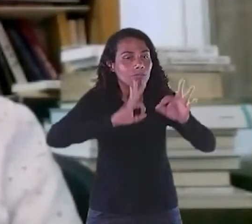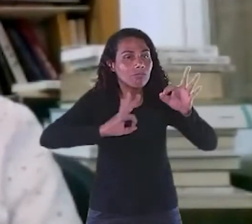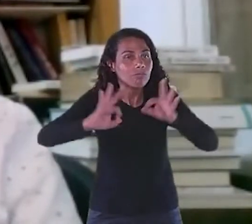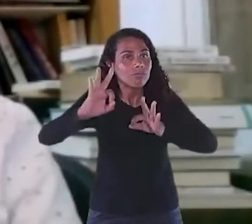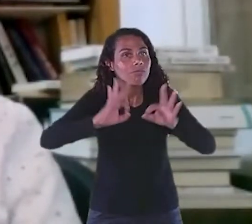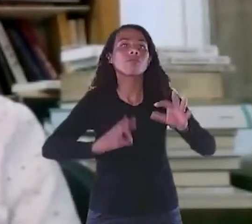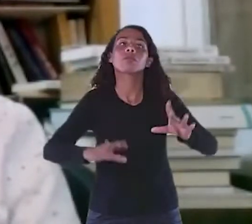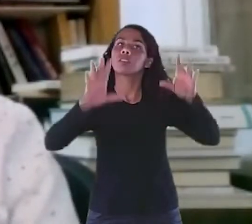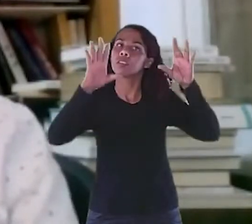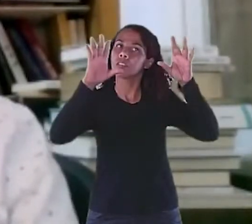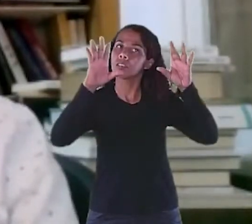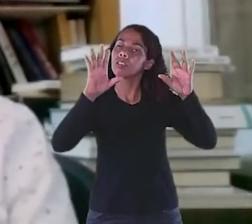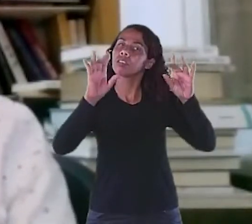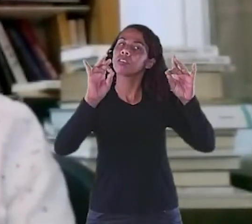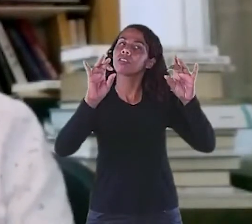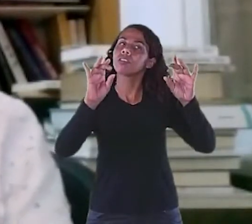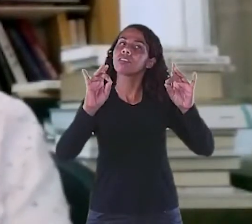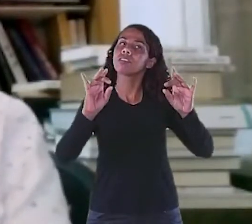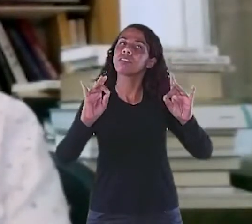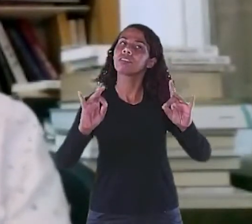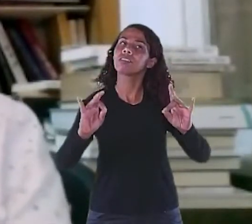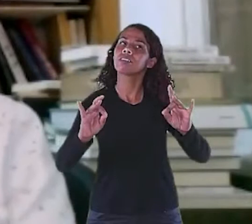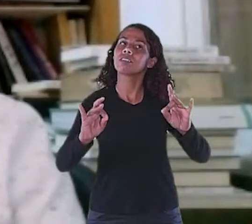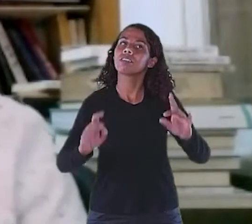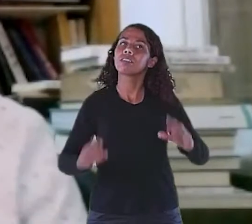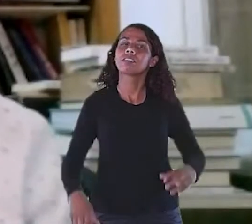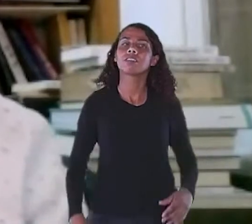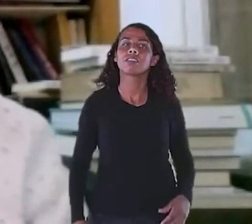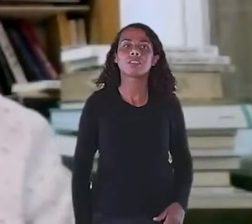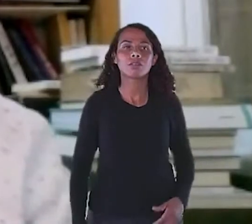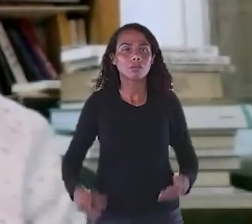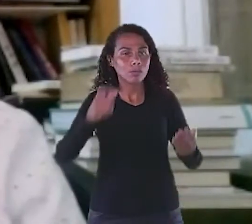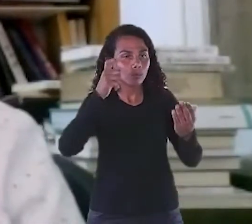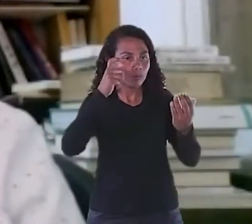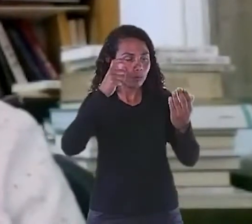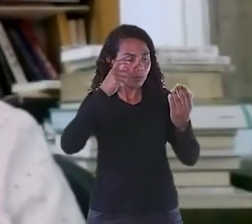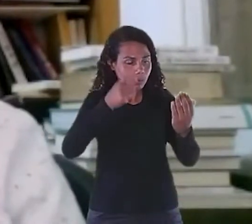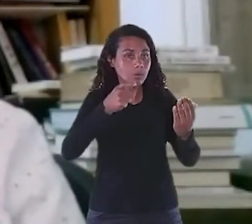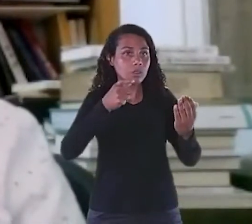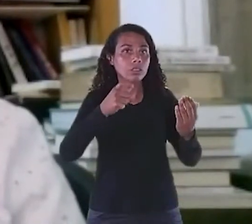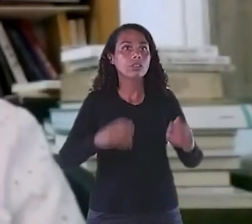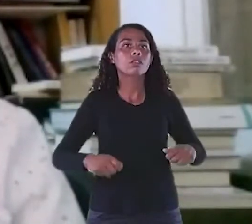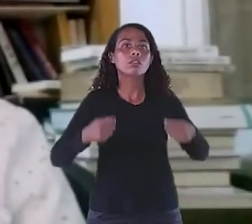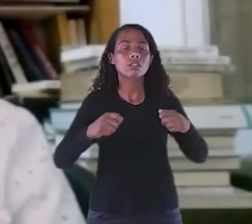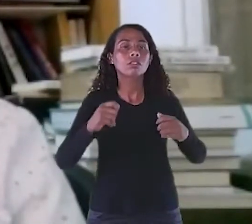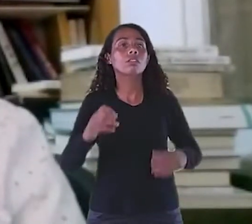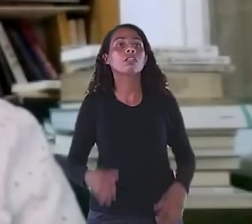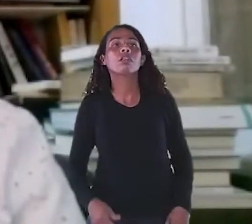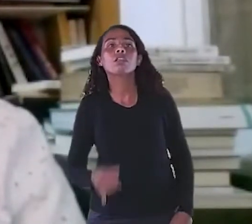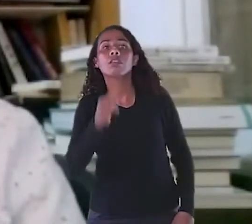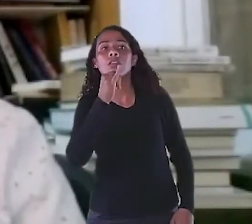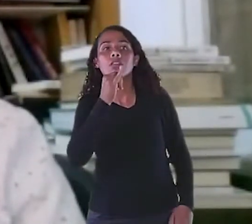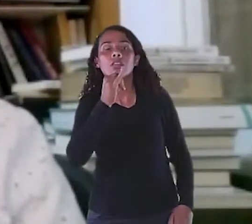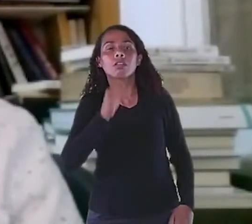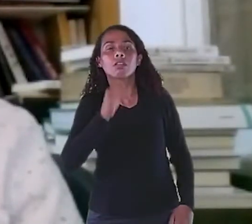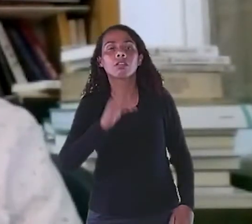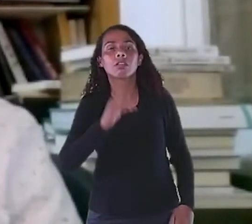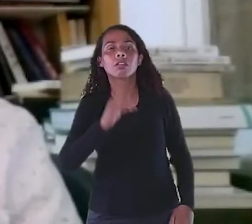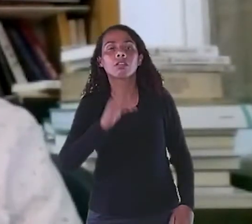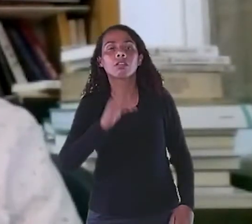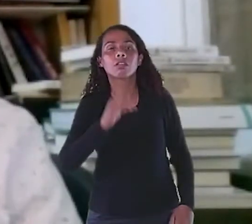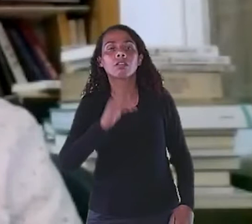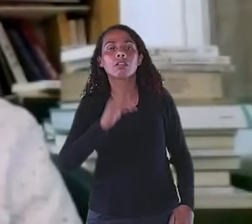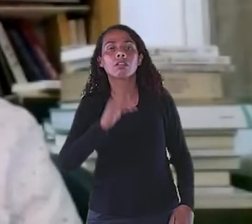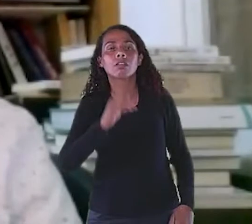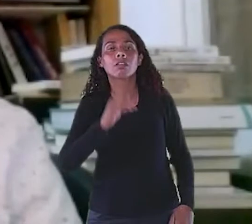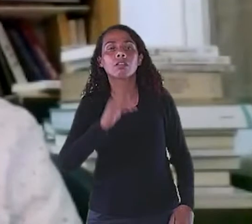uma passagem boa de uma crônica para outra, que você termine de ler uma crônica, é como se ela pedisse uma outra, não